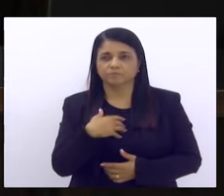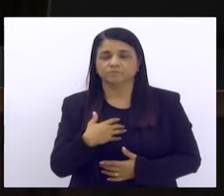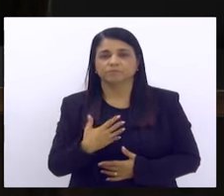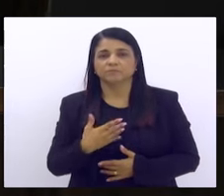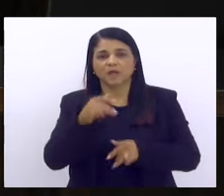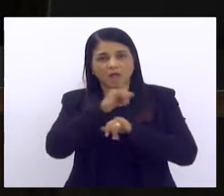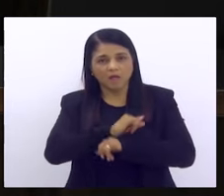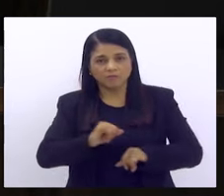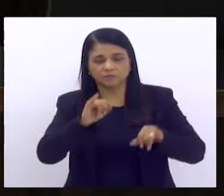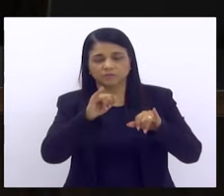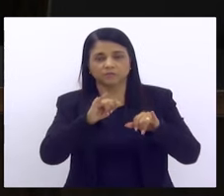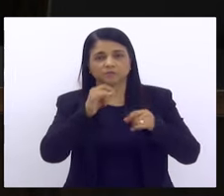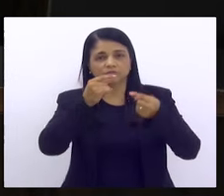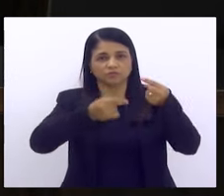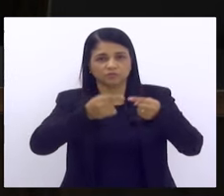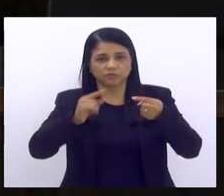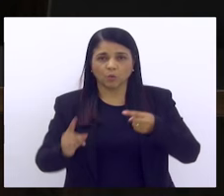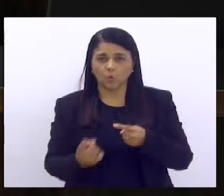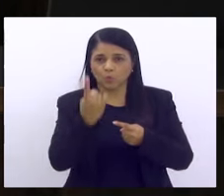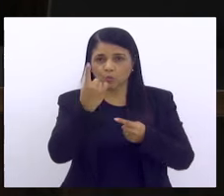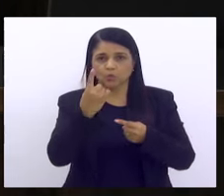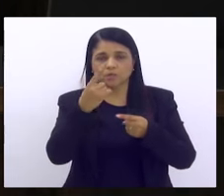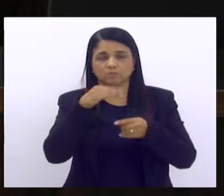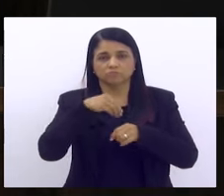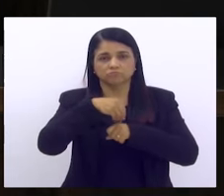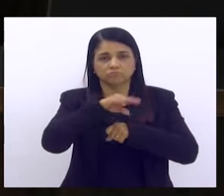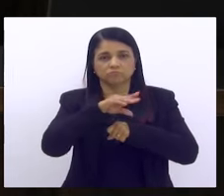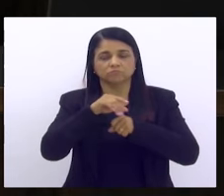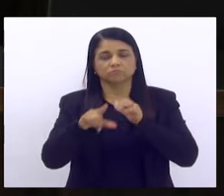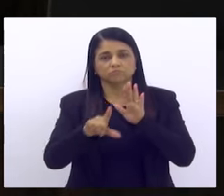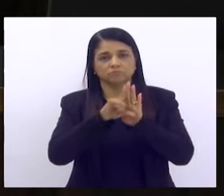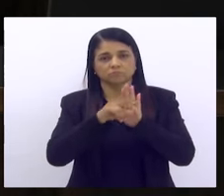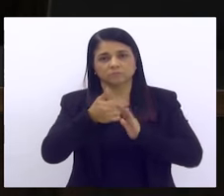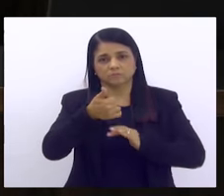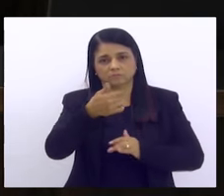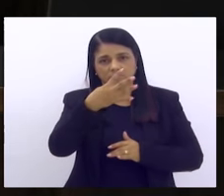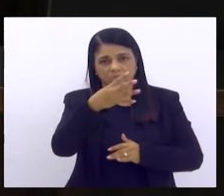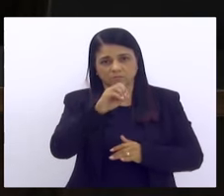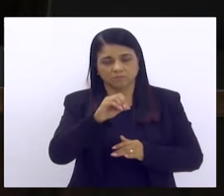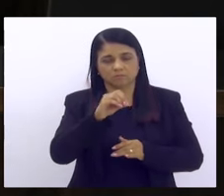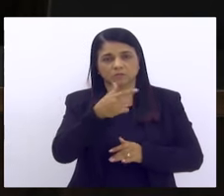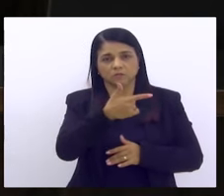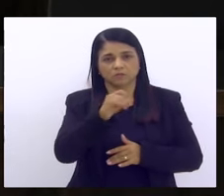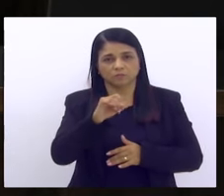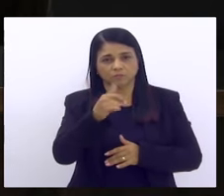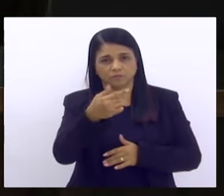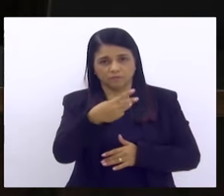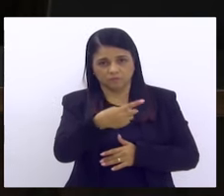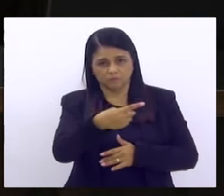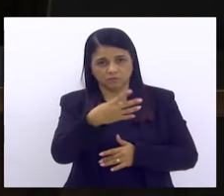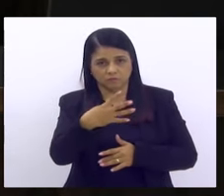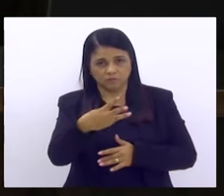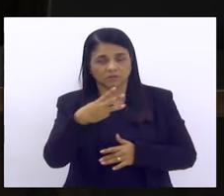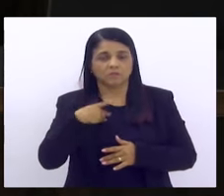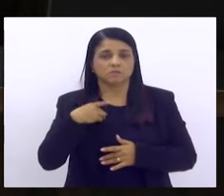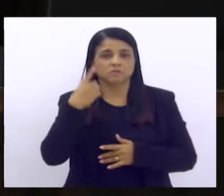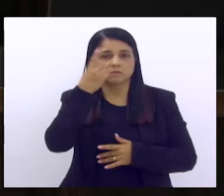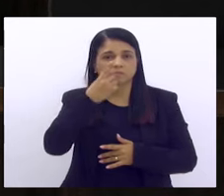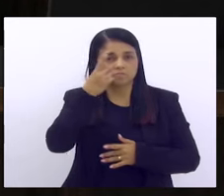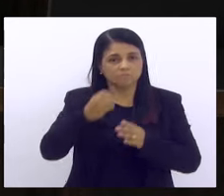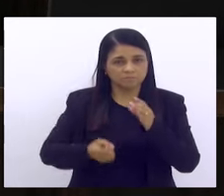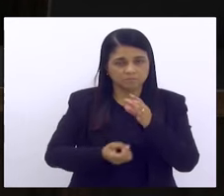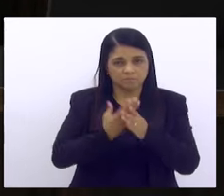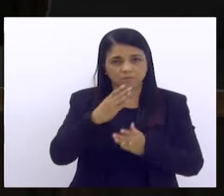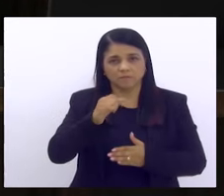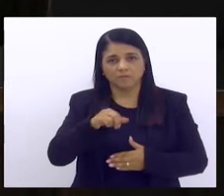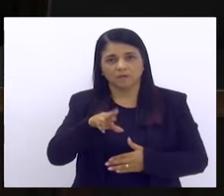Anuncio, em discussão única, indicação legislativa número 140 de 23, de autoria do deputado Carlos Macedo, que